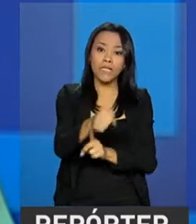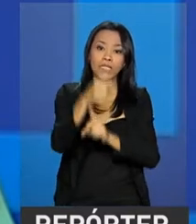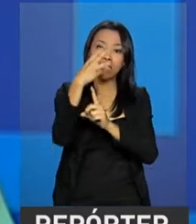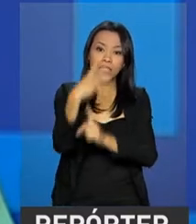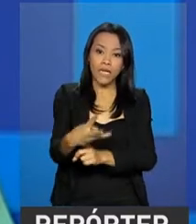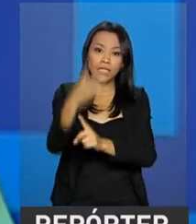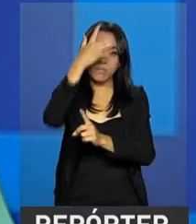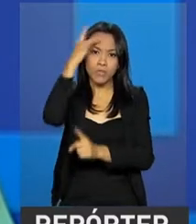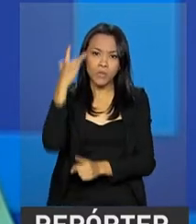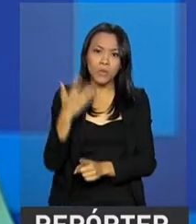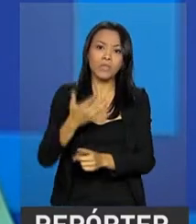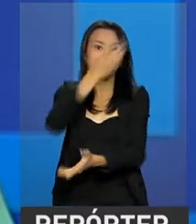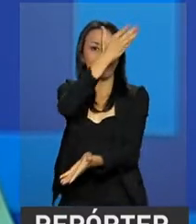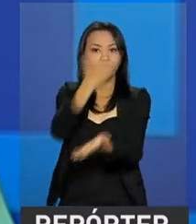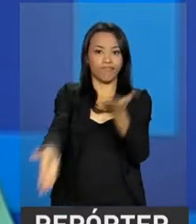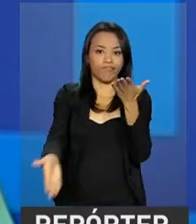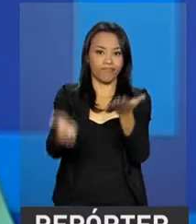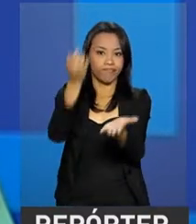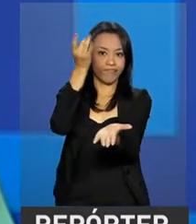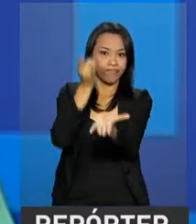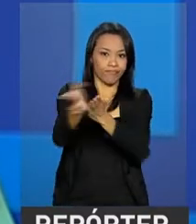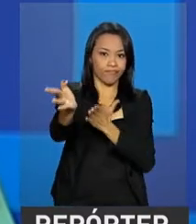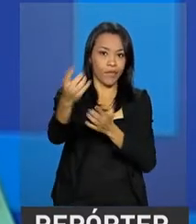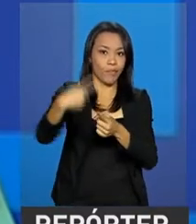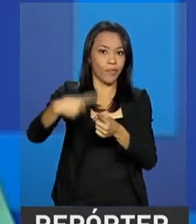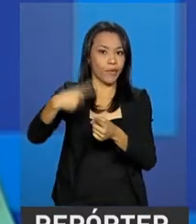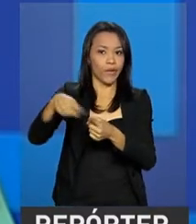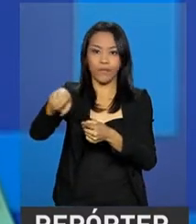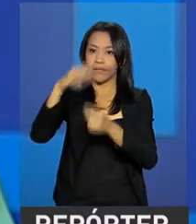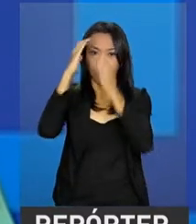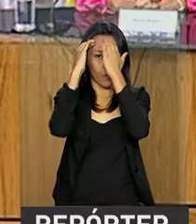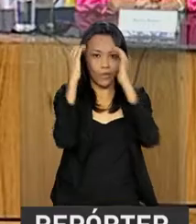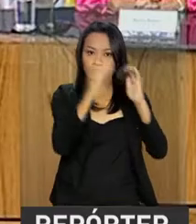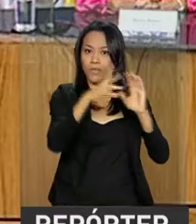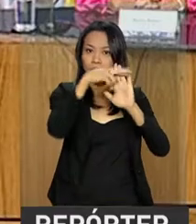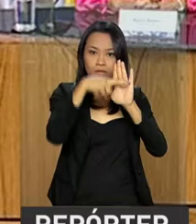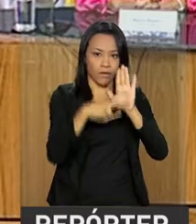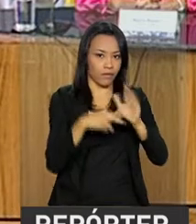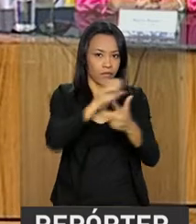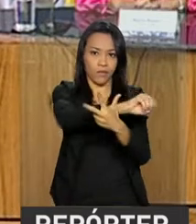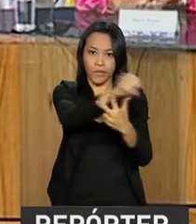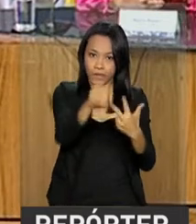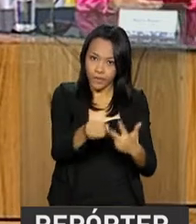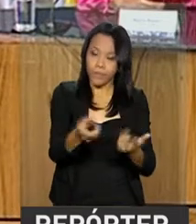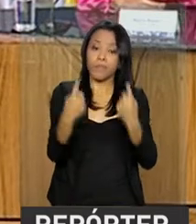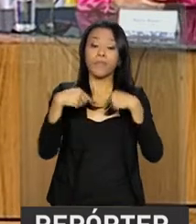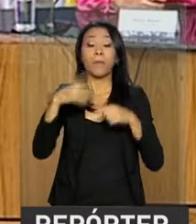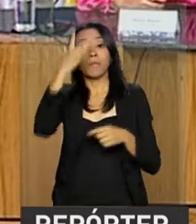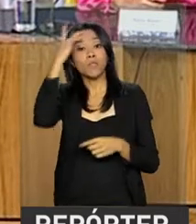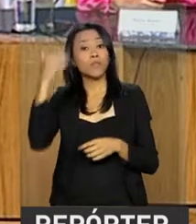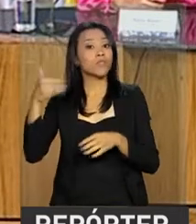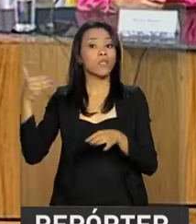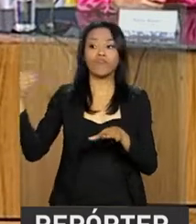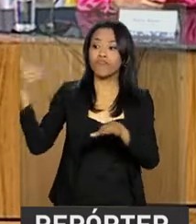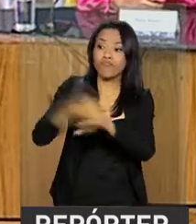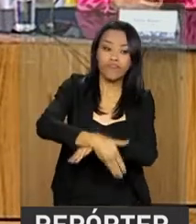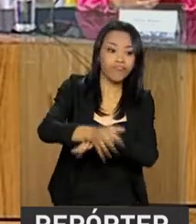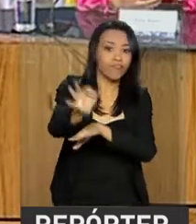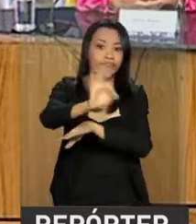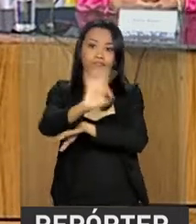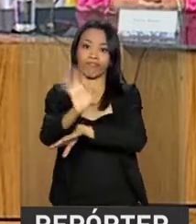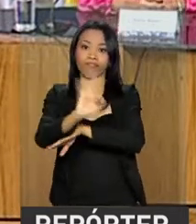desclassificados por descumprirem as regras do enem já sabes tensões aqueles que não